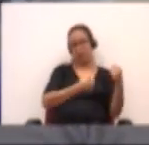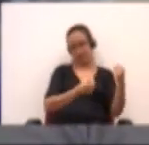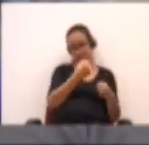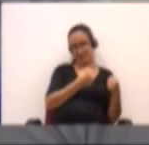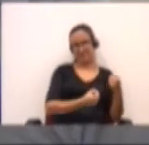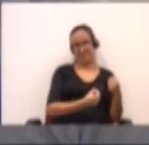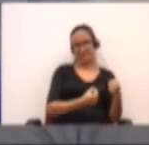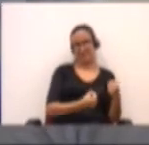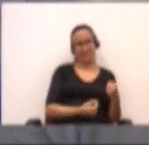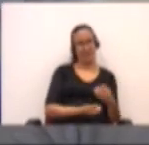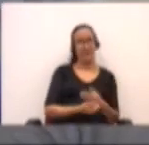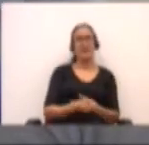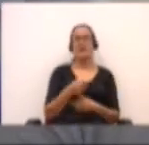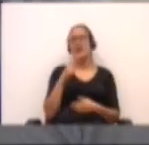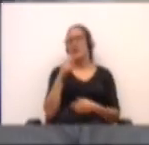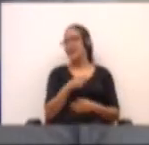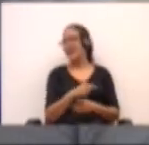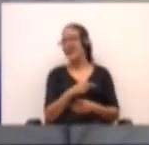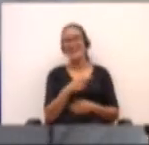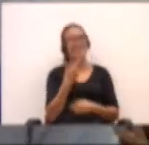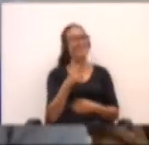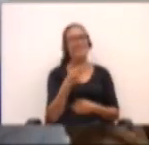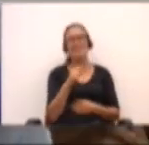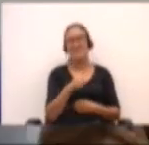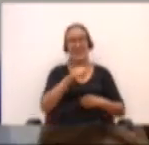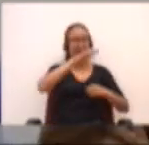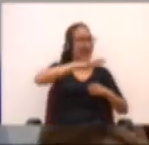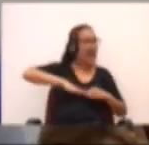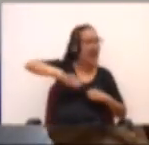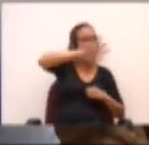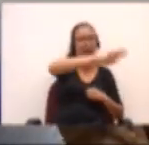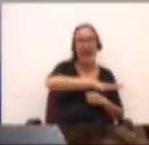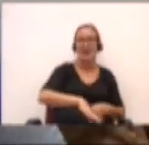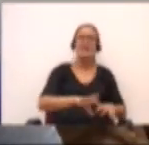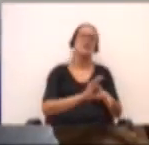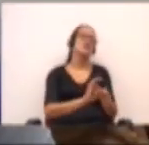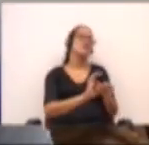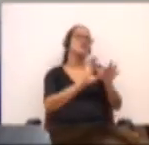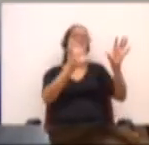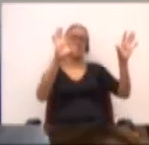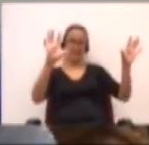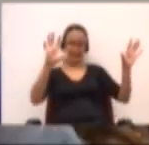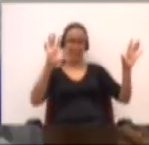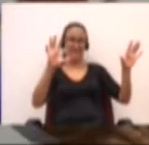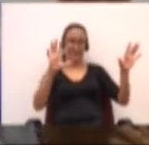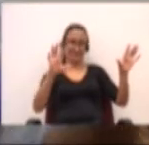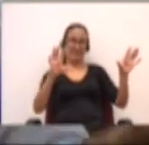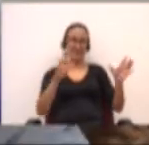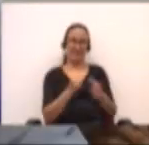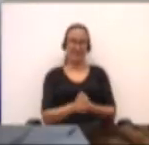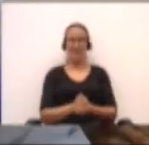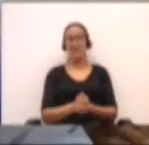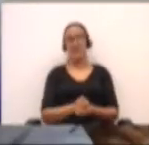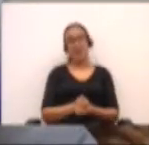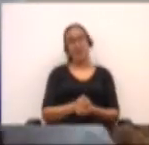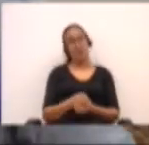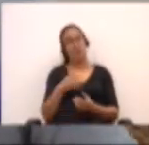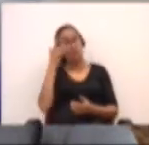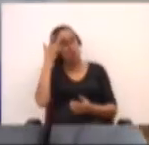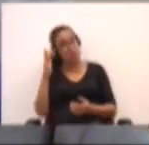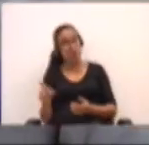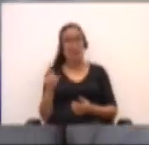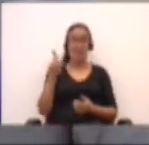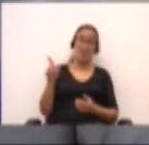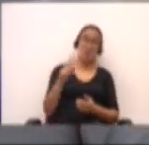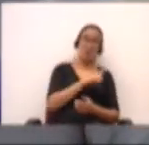mínimo. E a Americana não tem área disponível para um bolsão de estacionamento, vereador Júlio. Eu não sei se o governo do Estado pensou